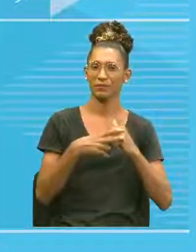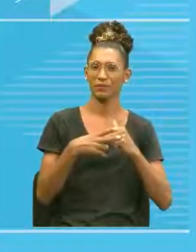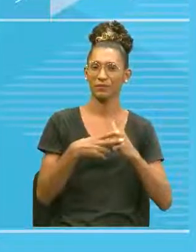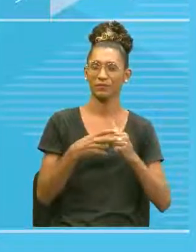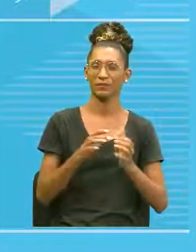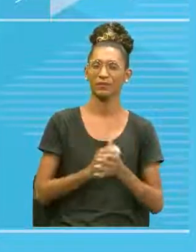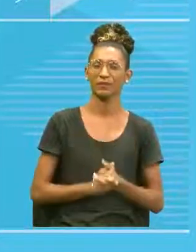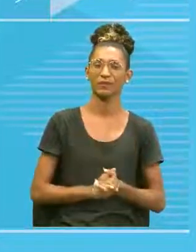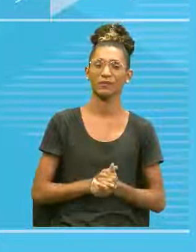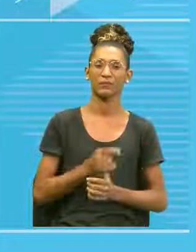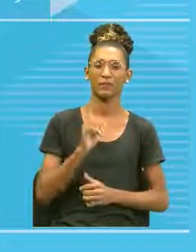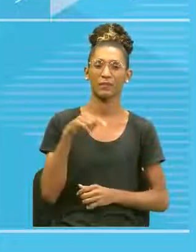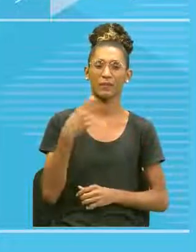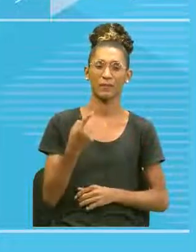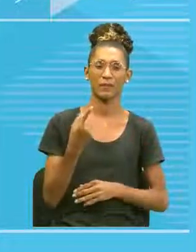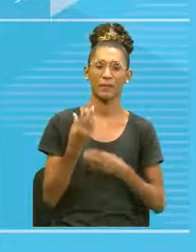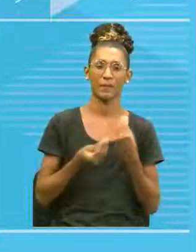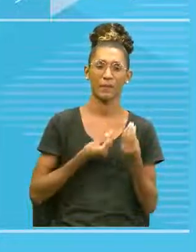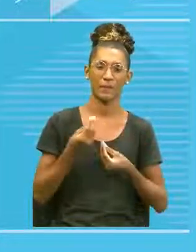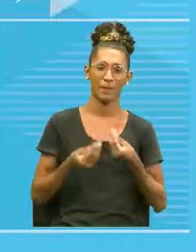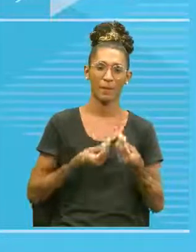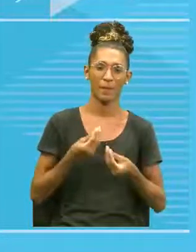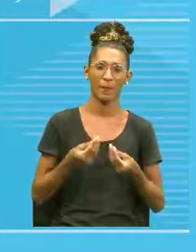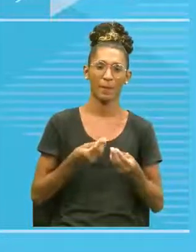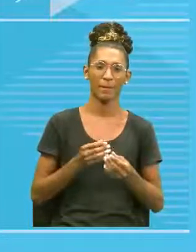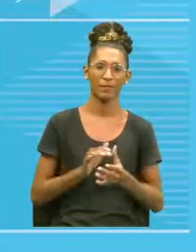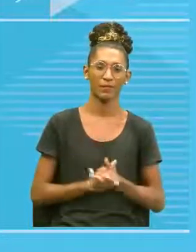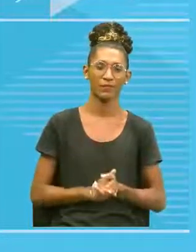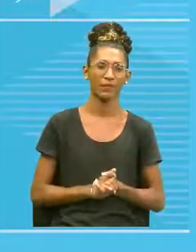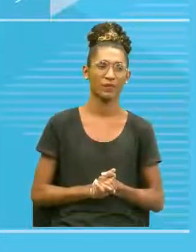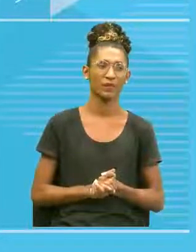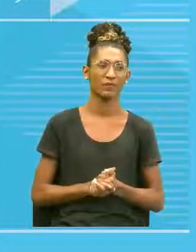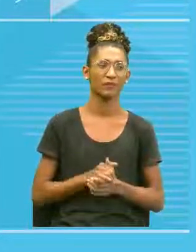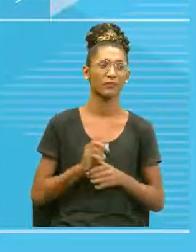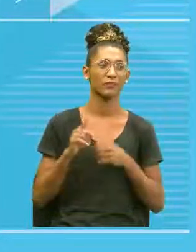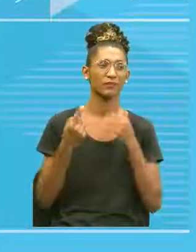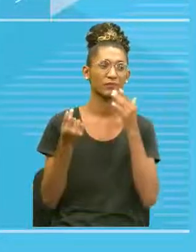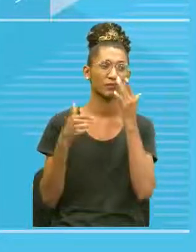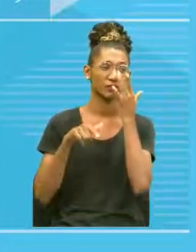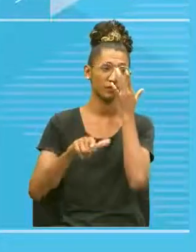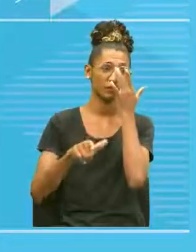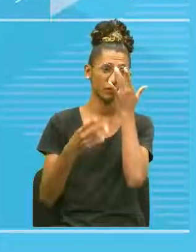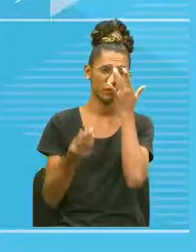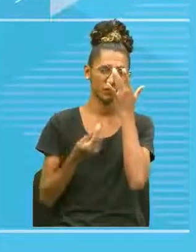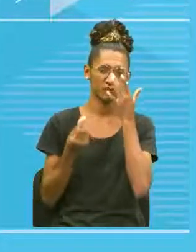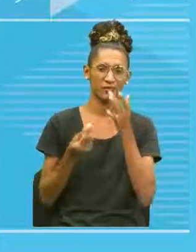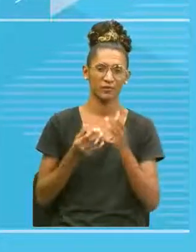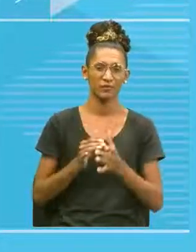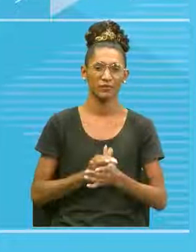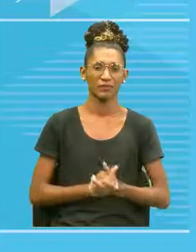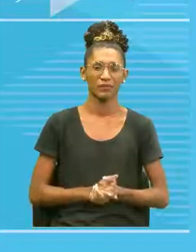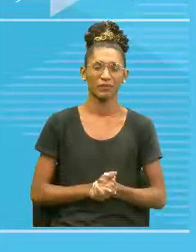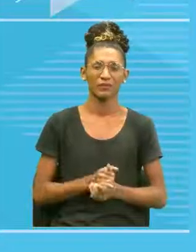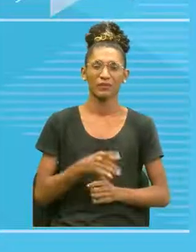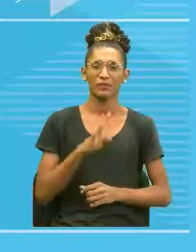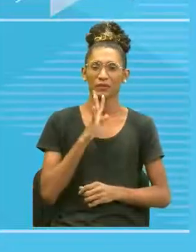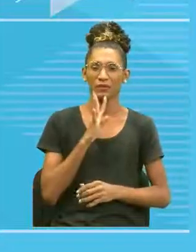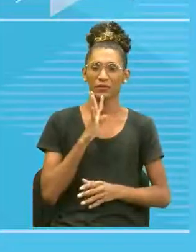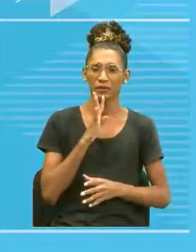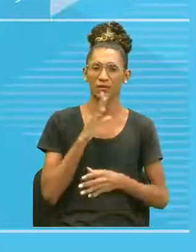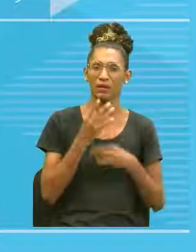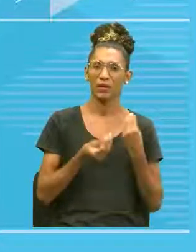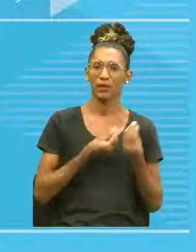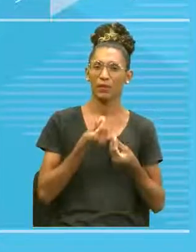aí a gente vai depois né na sequência e conheceu